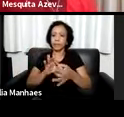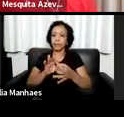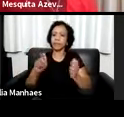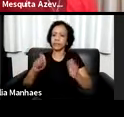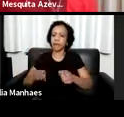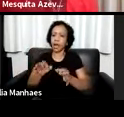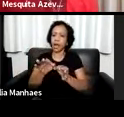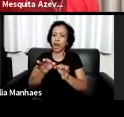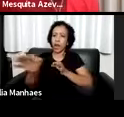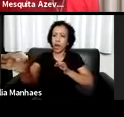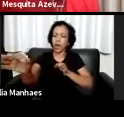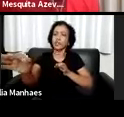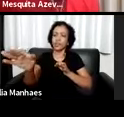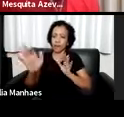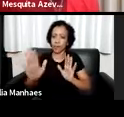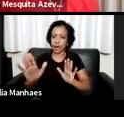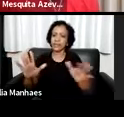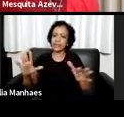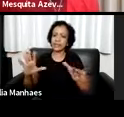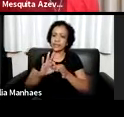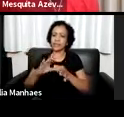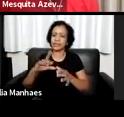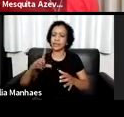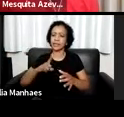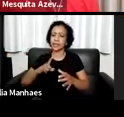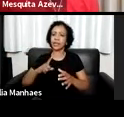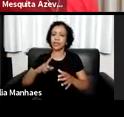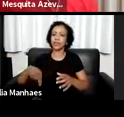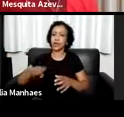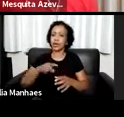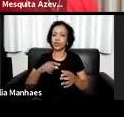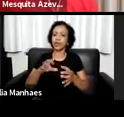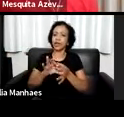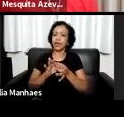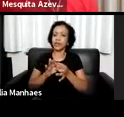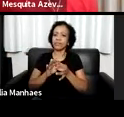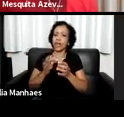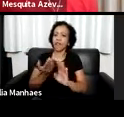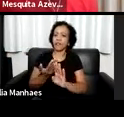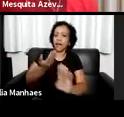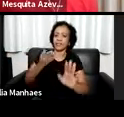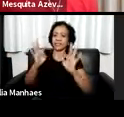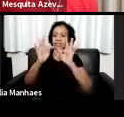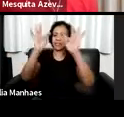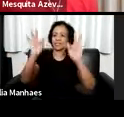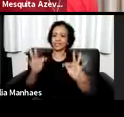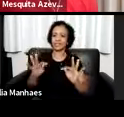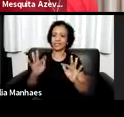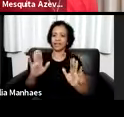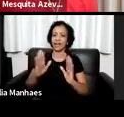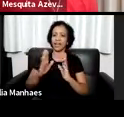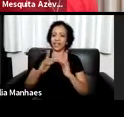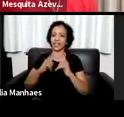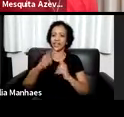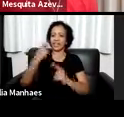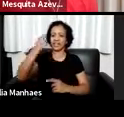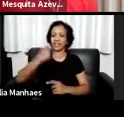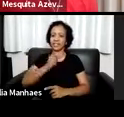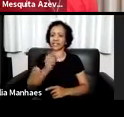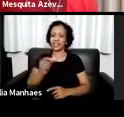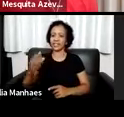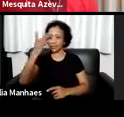estarmos afastados dos nossos templos, mas a Igreja conectada. Louvado seja Deus por